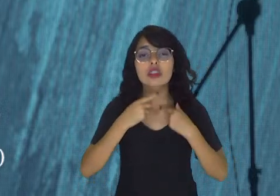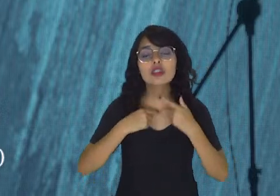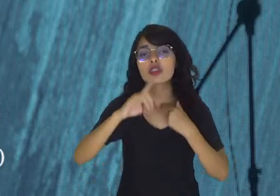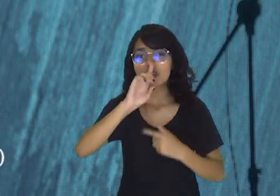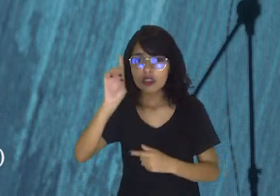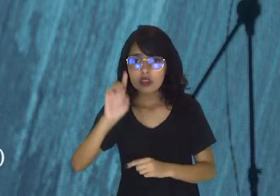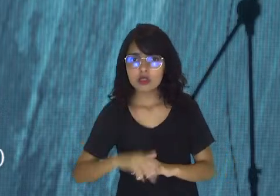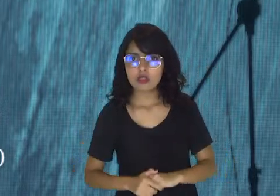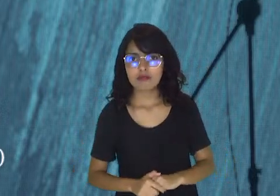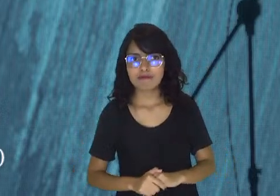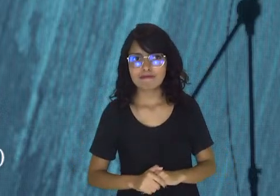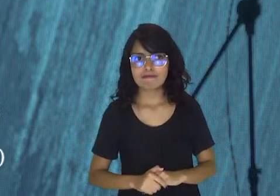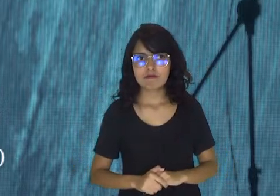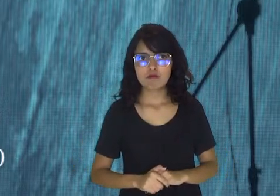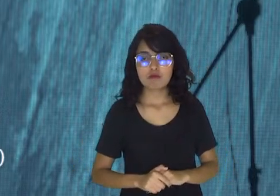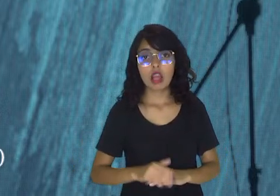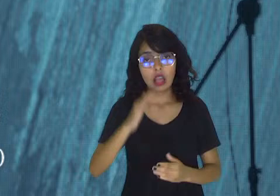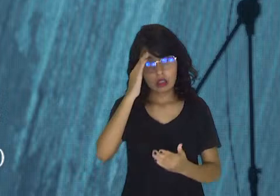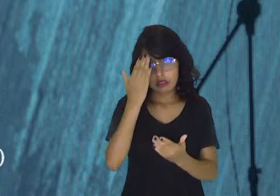É manter o crer.